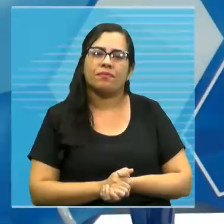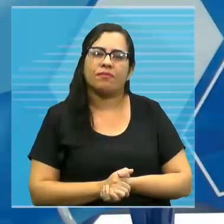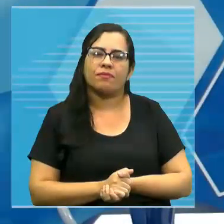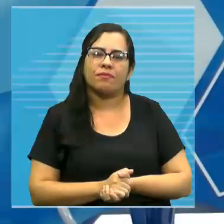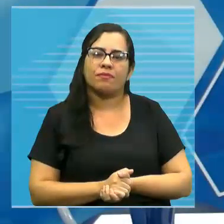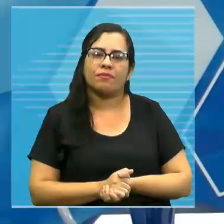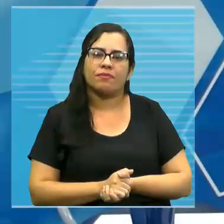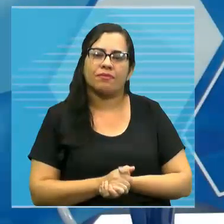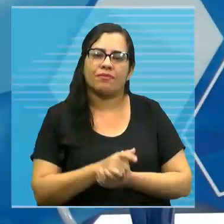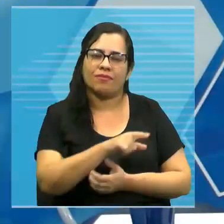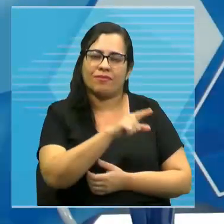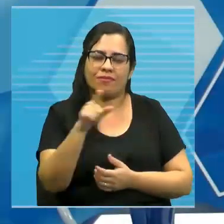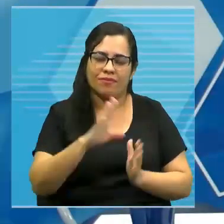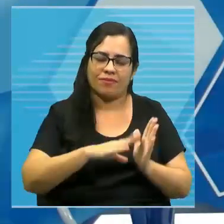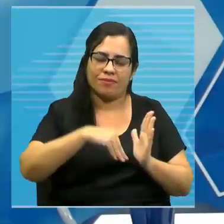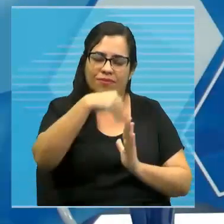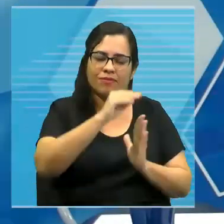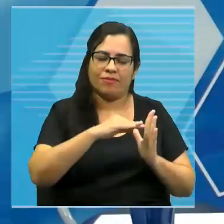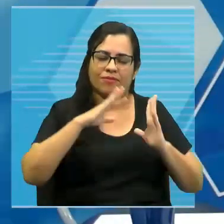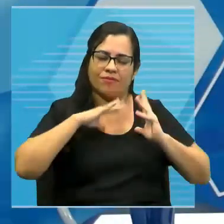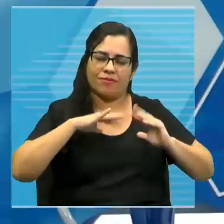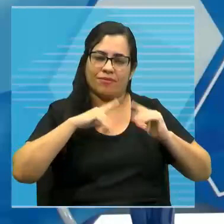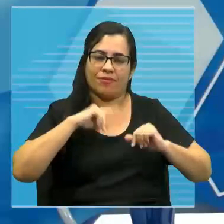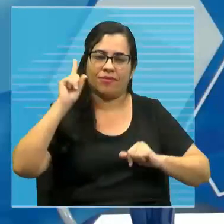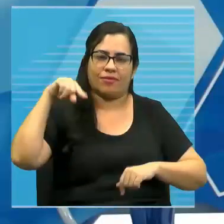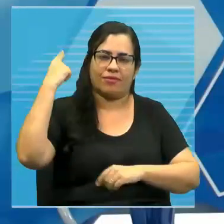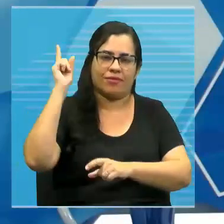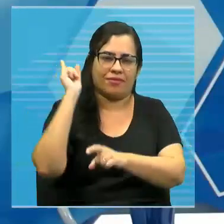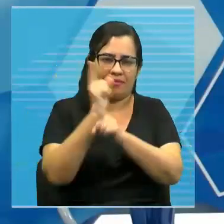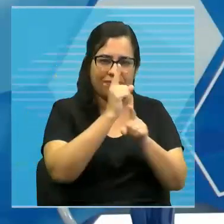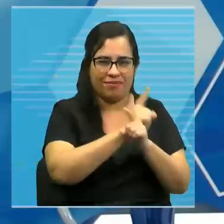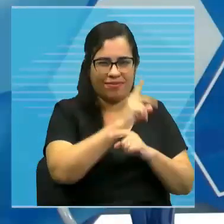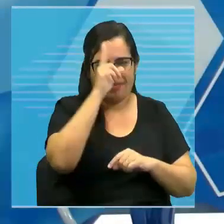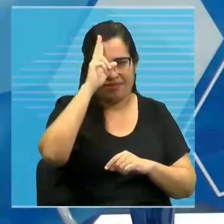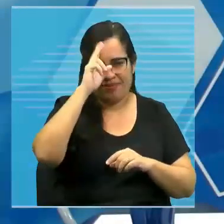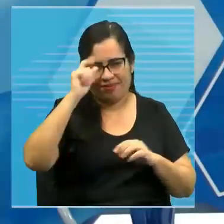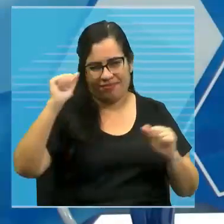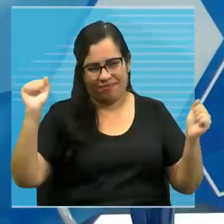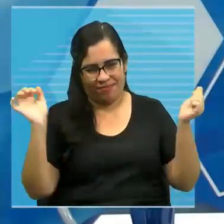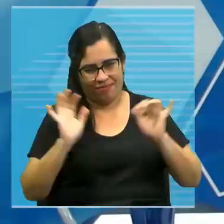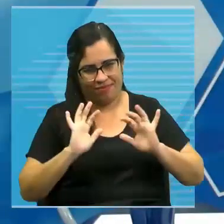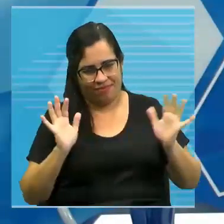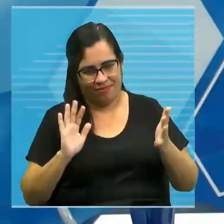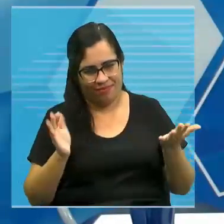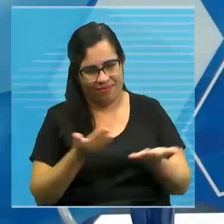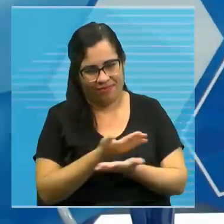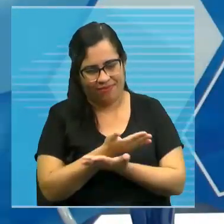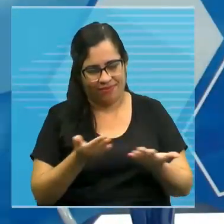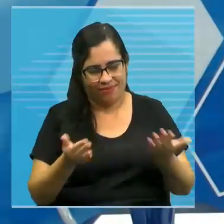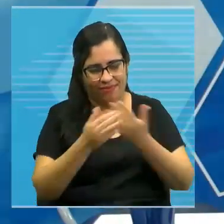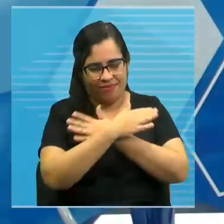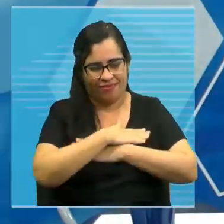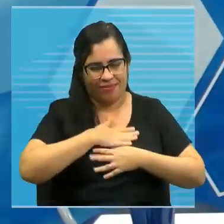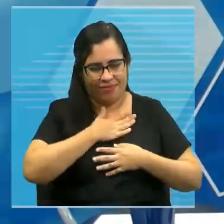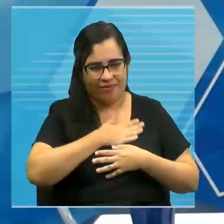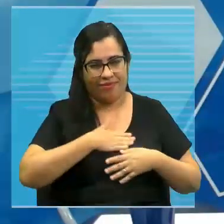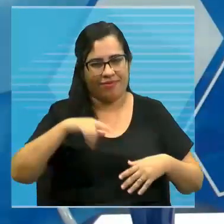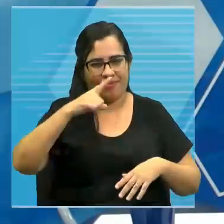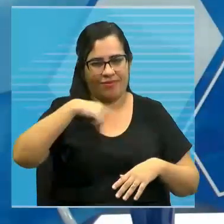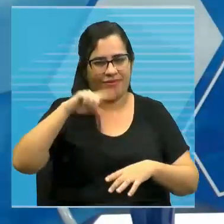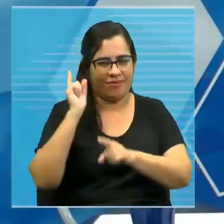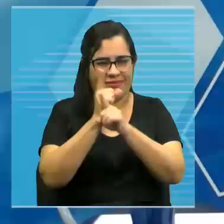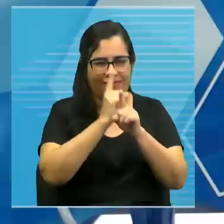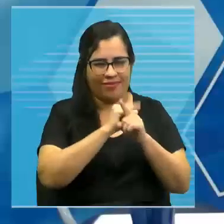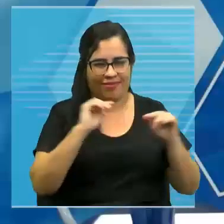bom feriado para vocês até a próxima semana até a próxima semana muitíssima Gracias não